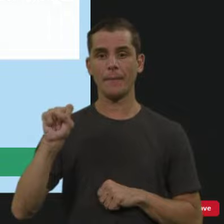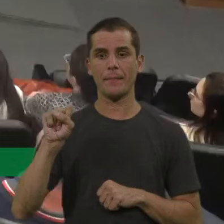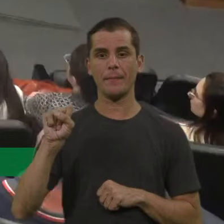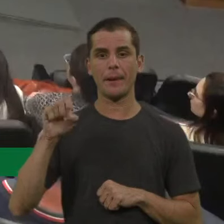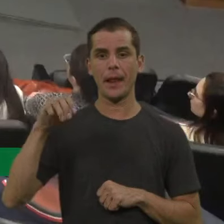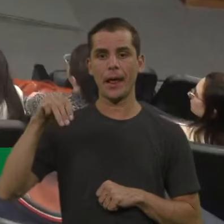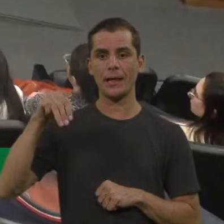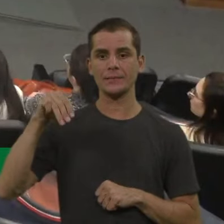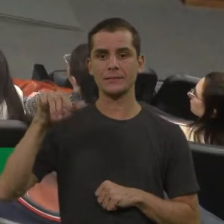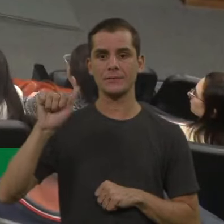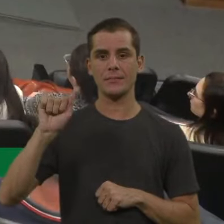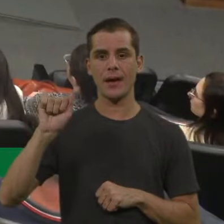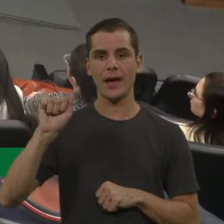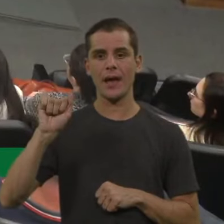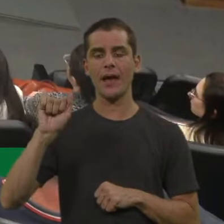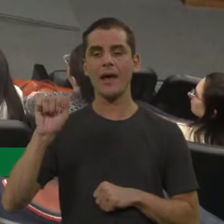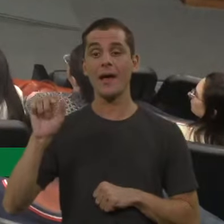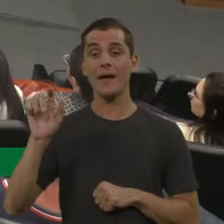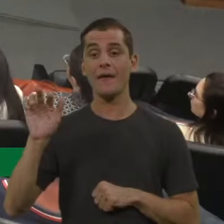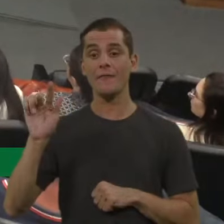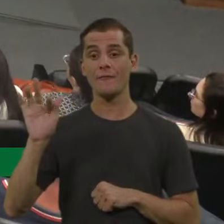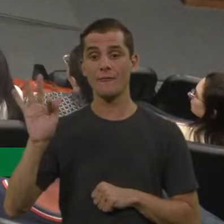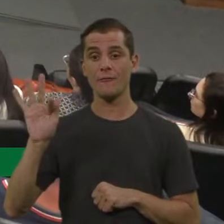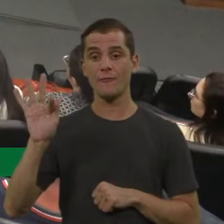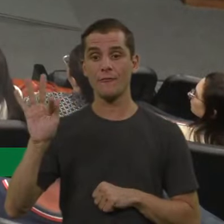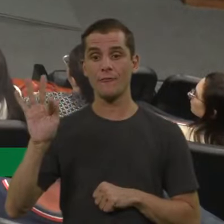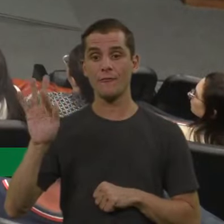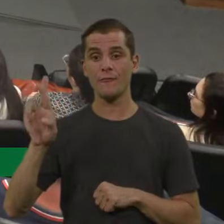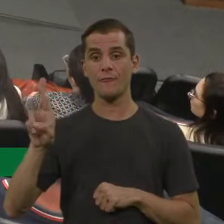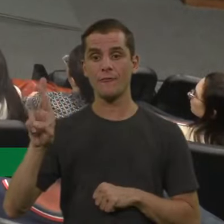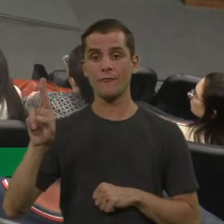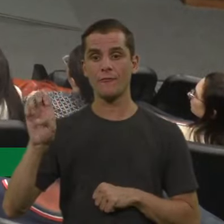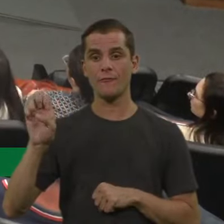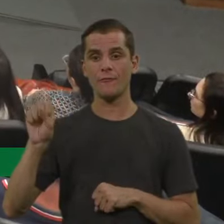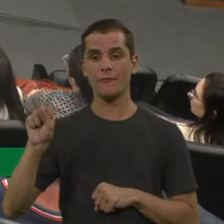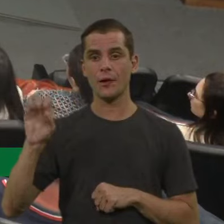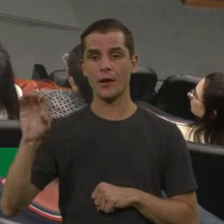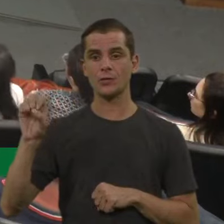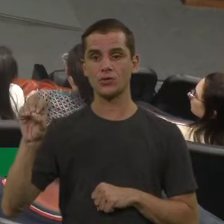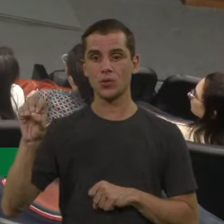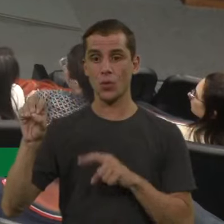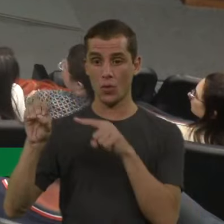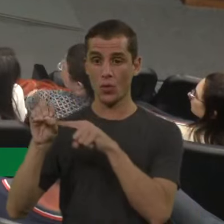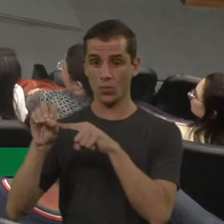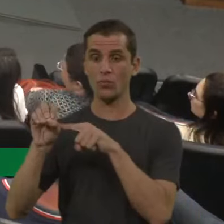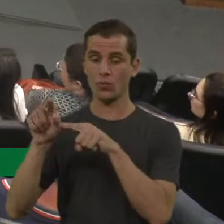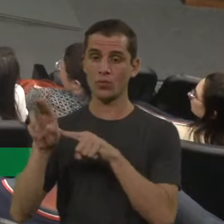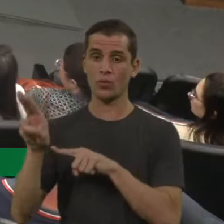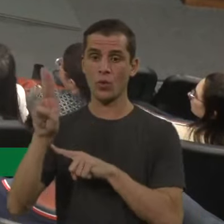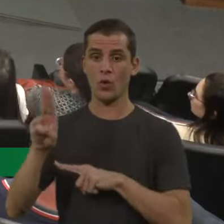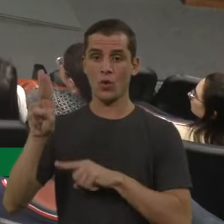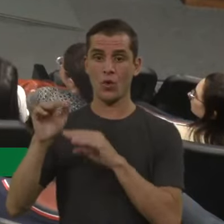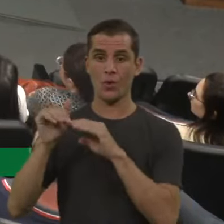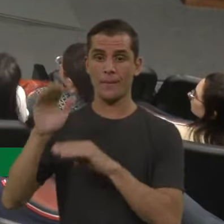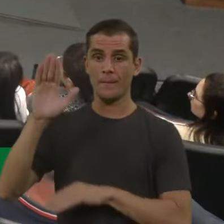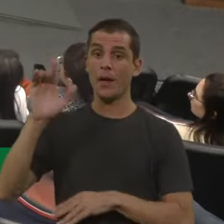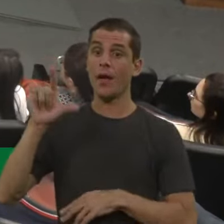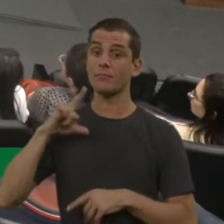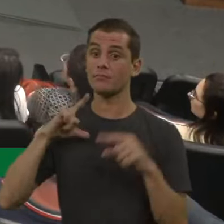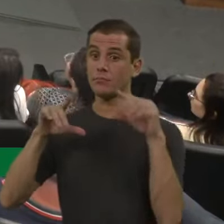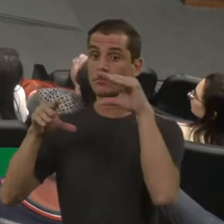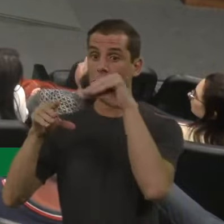porque ele é o que se tem nas emergências em geral. No plasma, a gente tem aquela proteína que está